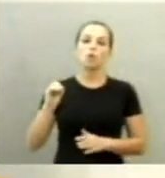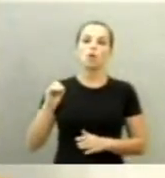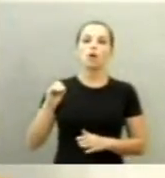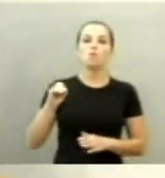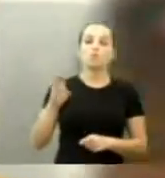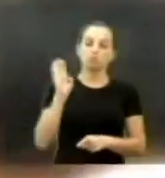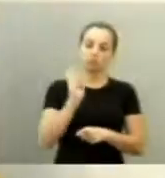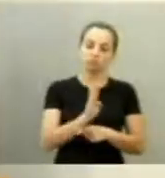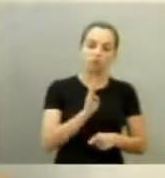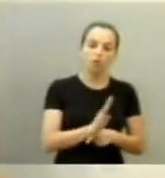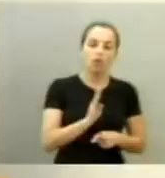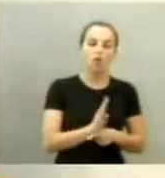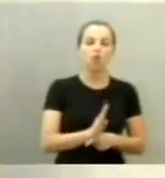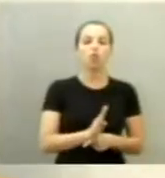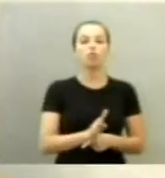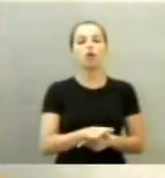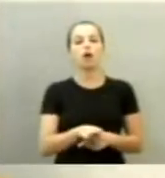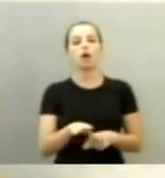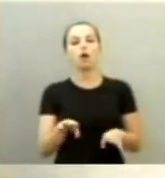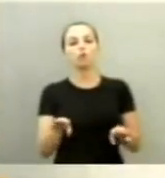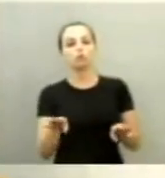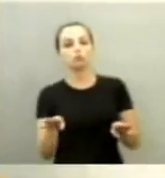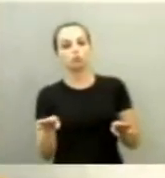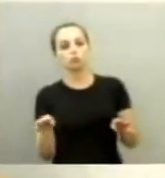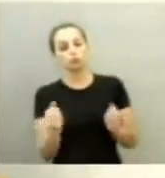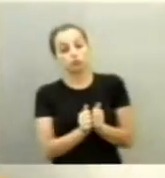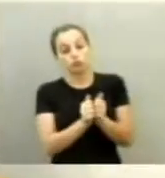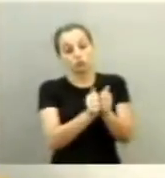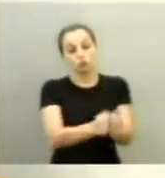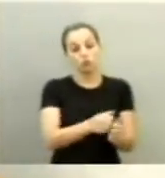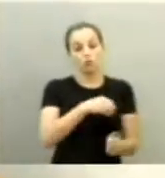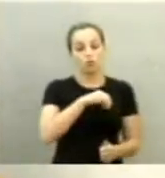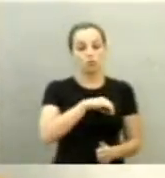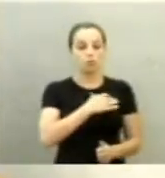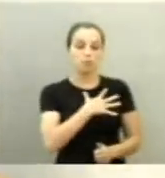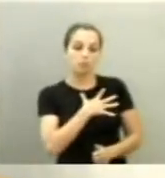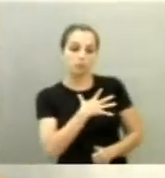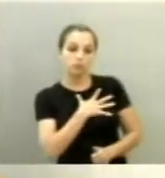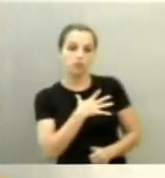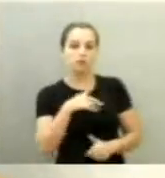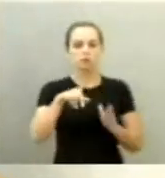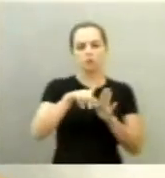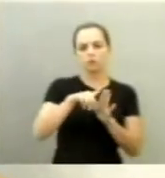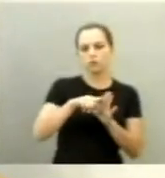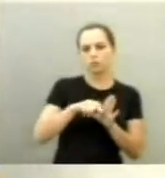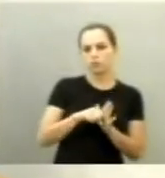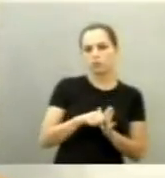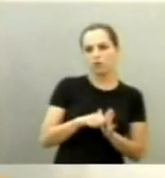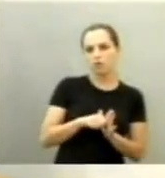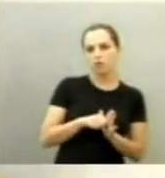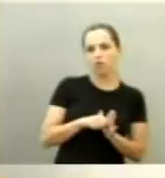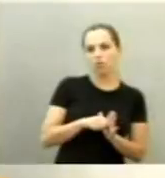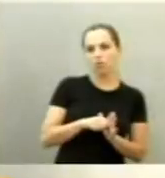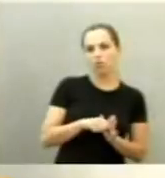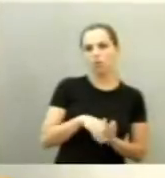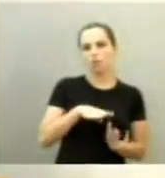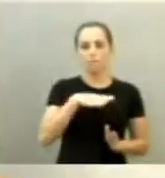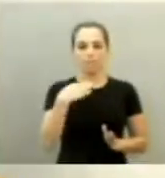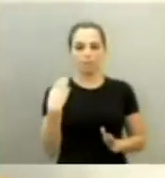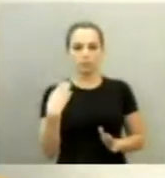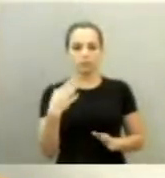como a Polícia Militar, a intensificar a fiscalização para que diminuam esses acidentes de trânsito aí, vitimando as